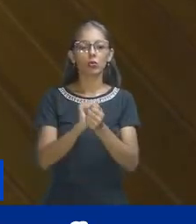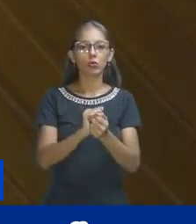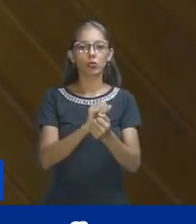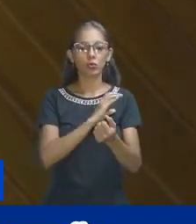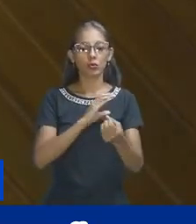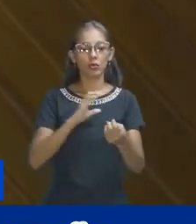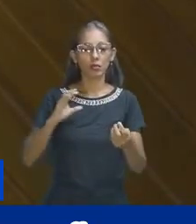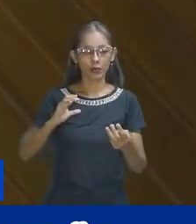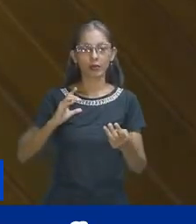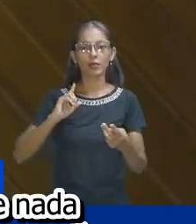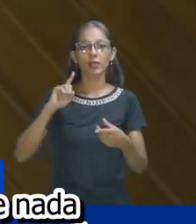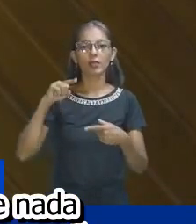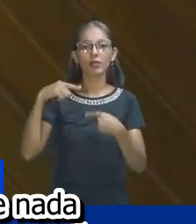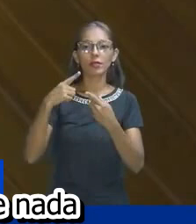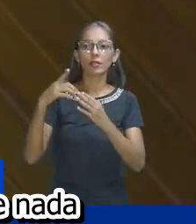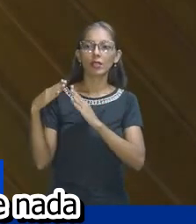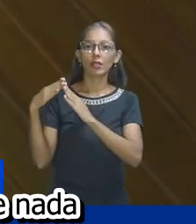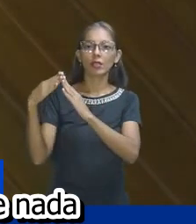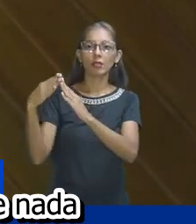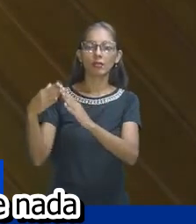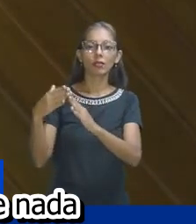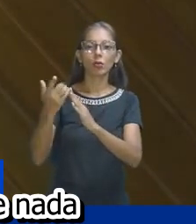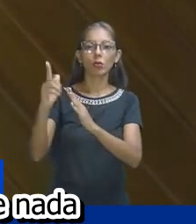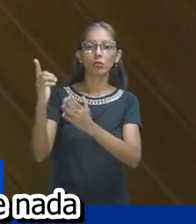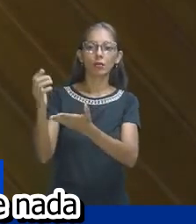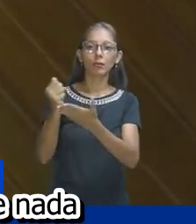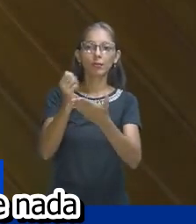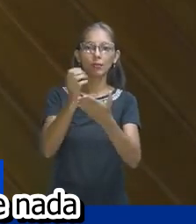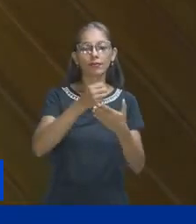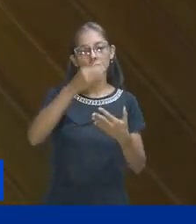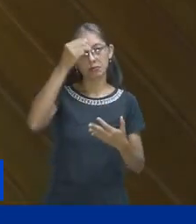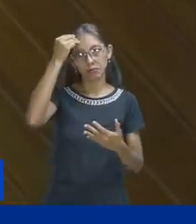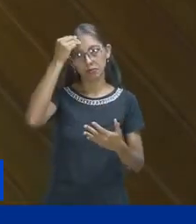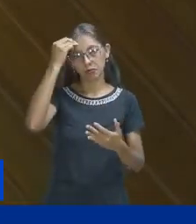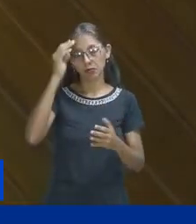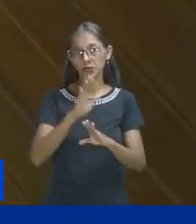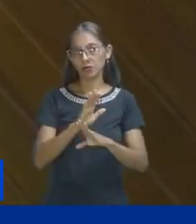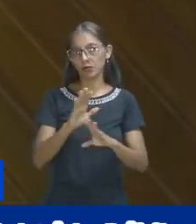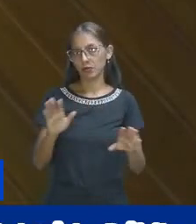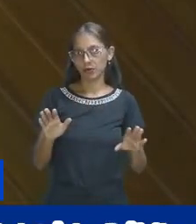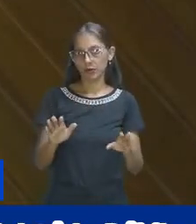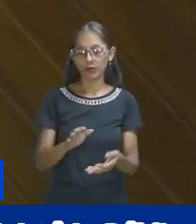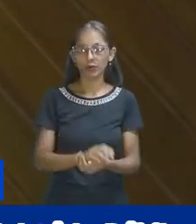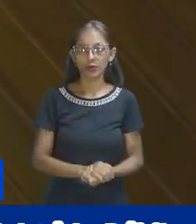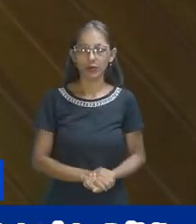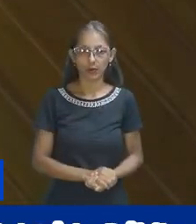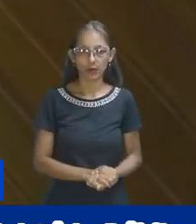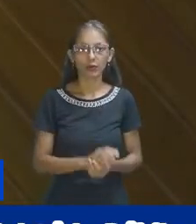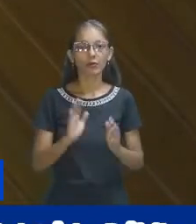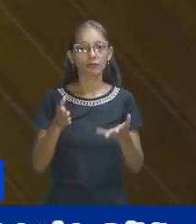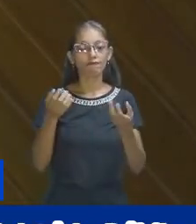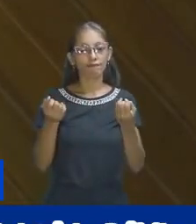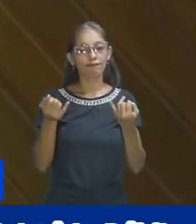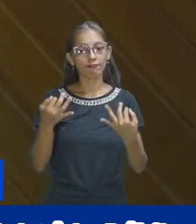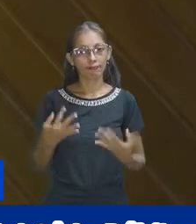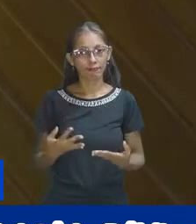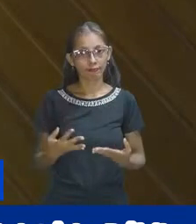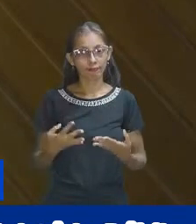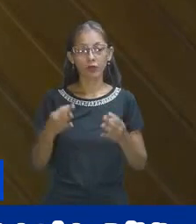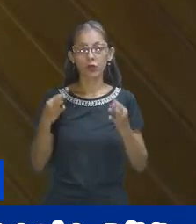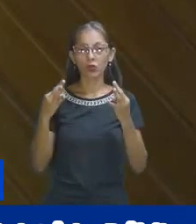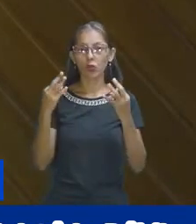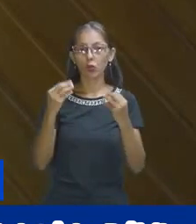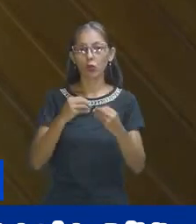sem nenhum tipo de coação, sem nenhum tipo de promessa, sem nenhum tipo de nada. Então, Excelência, com todas as vênias